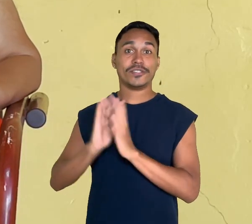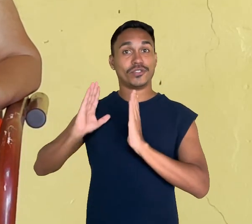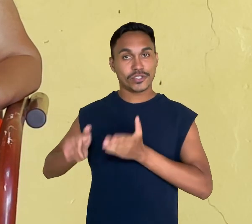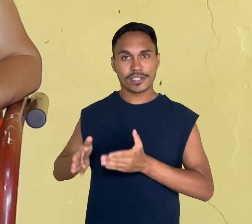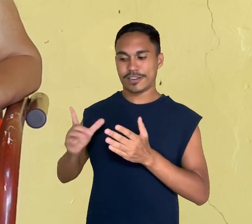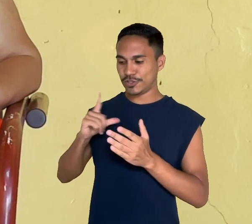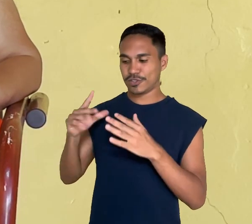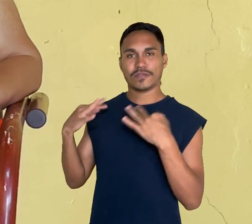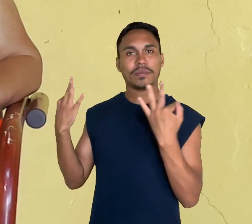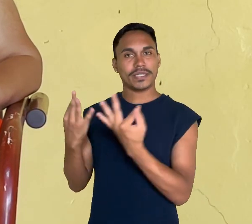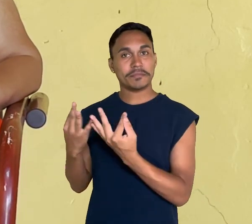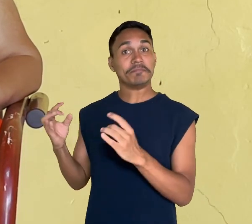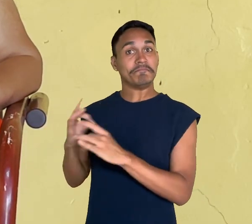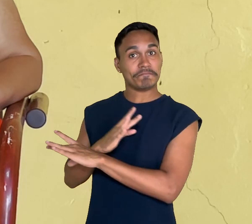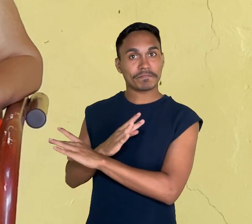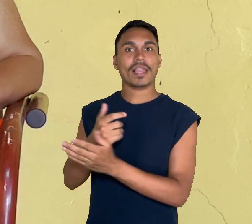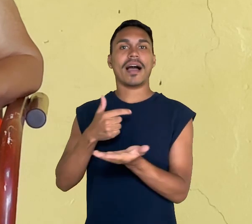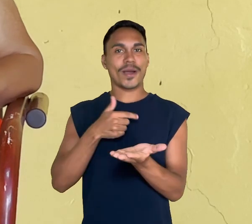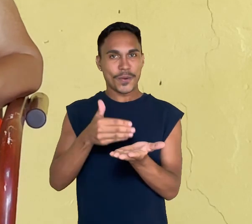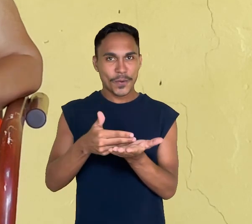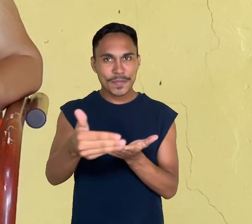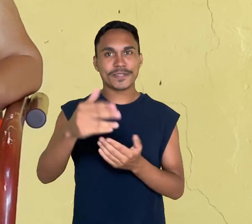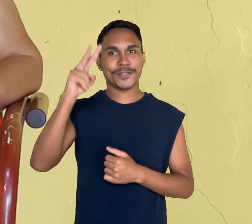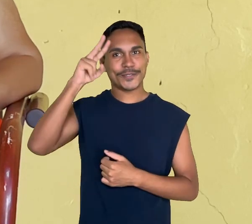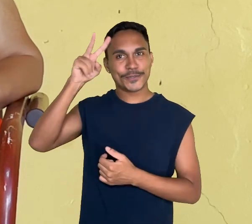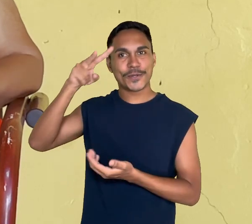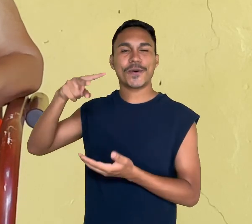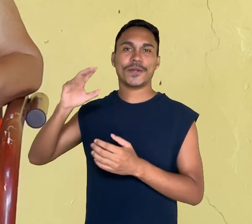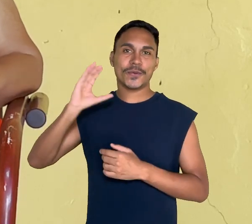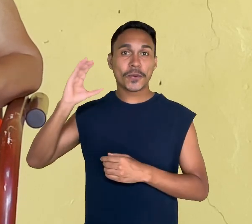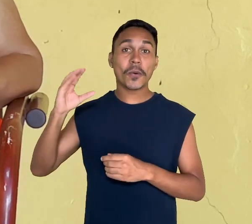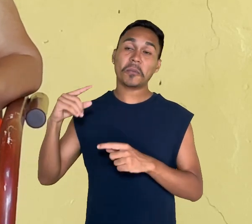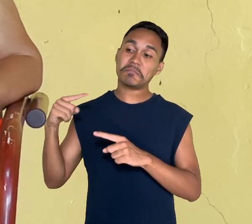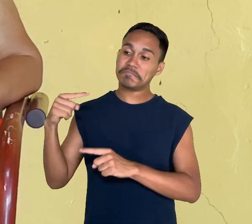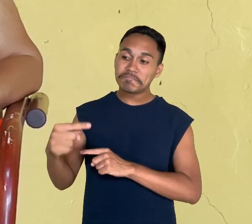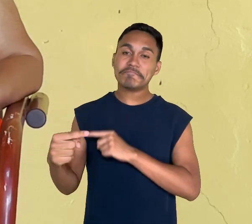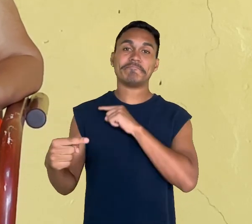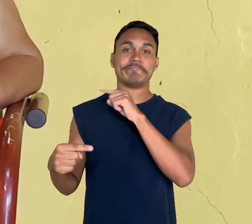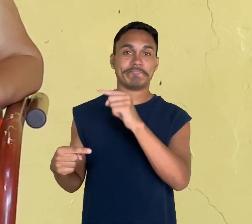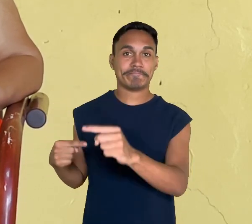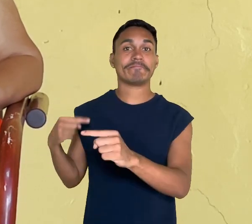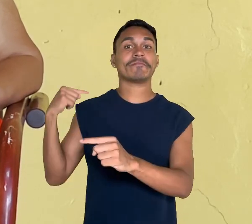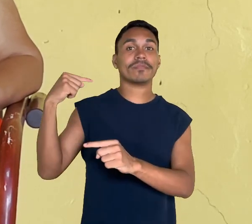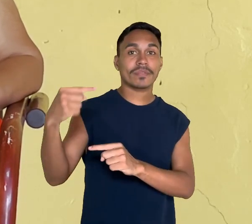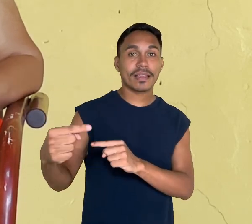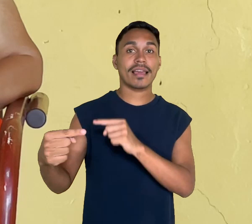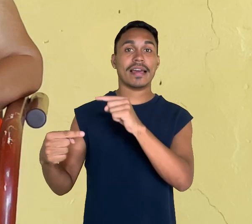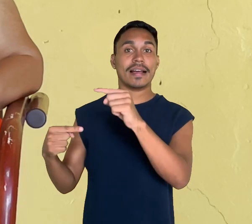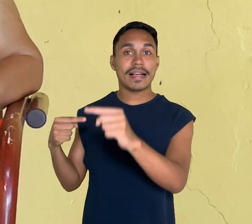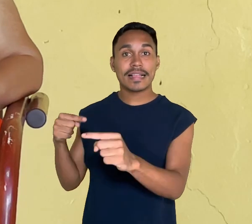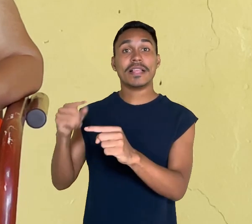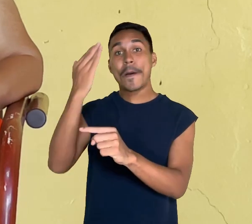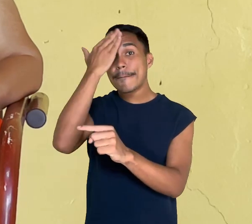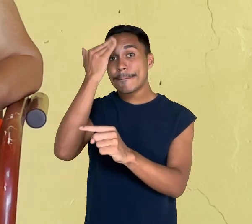família. E a história do coco de tio Doniz foi passando de geração em geração, até